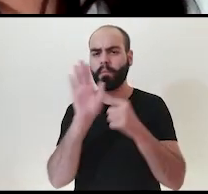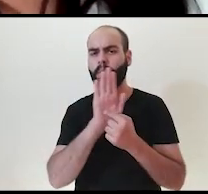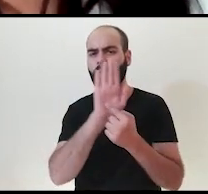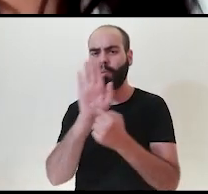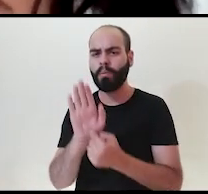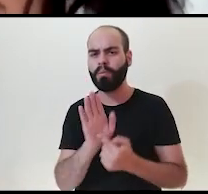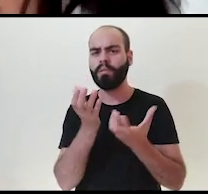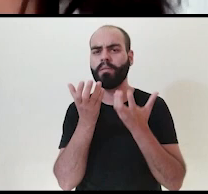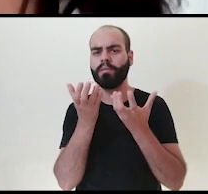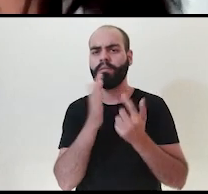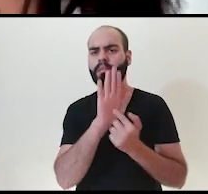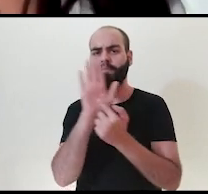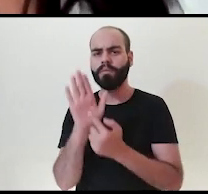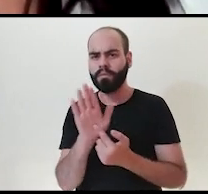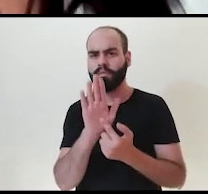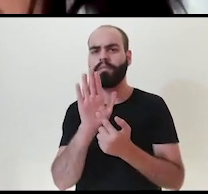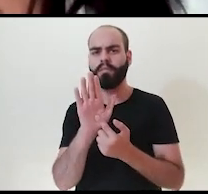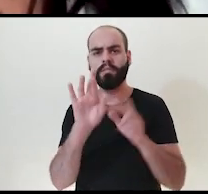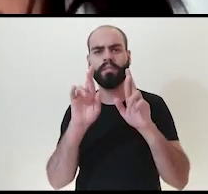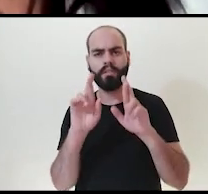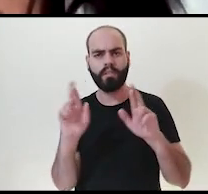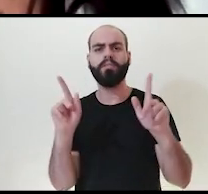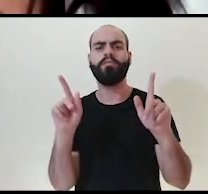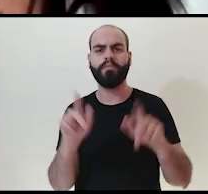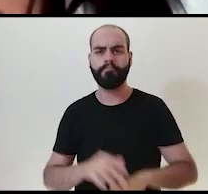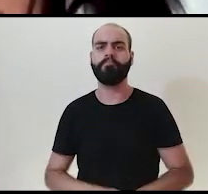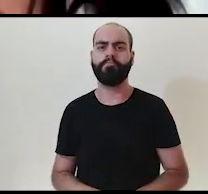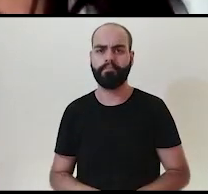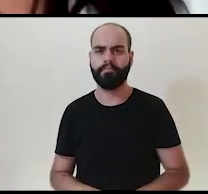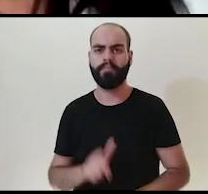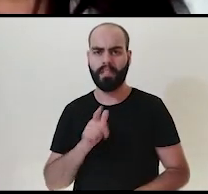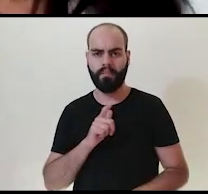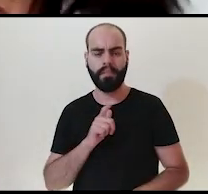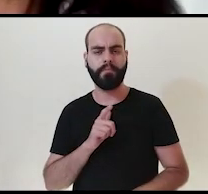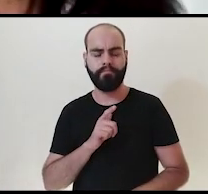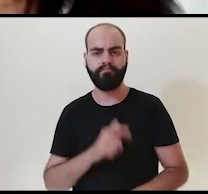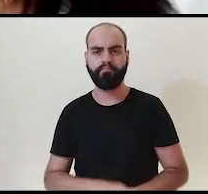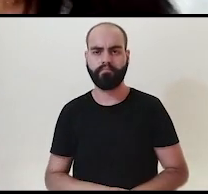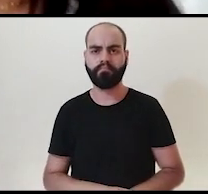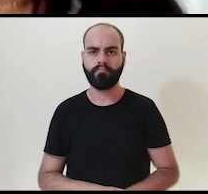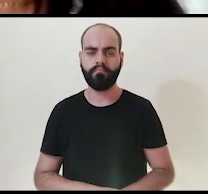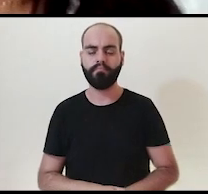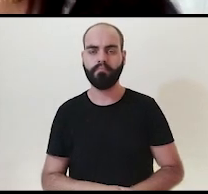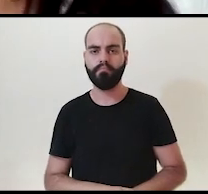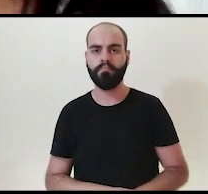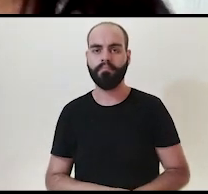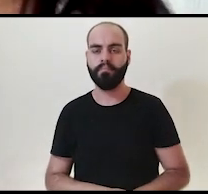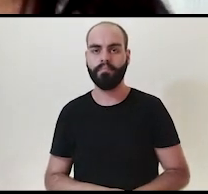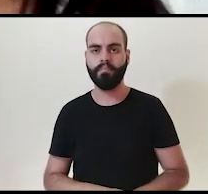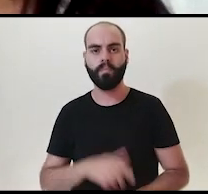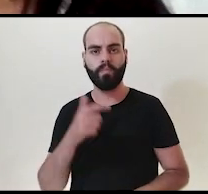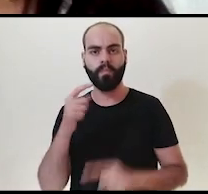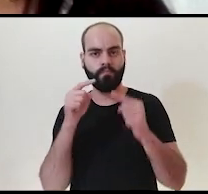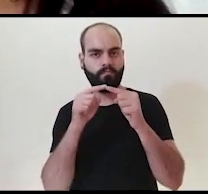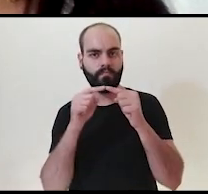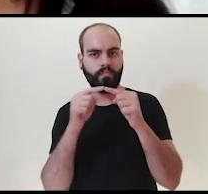mostrar, já vai trazer um diferencial para sua fotografia, né, Aline? Sim, e assim, o item